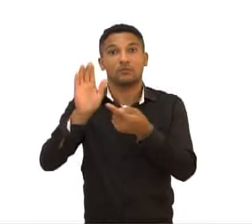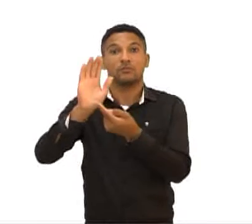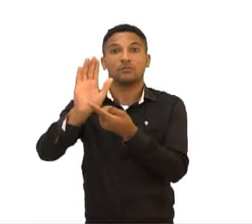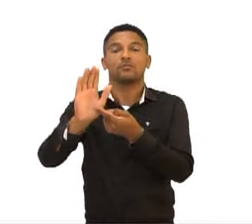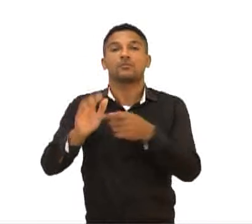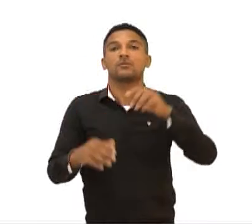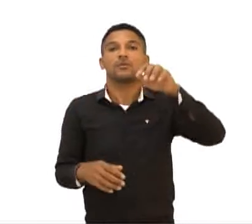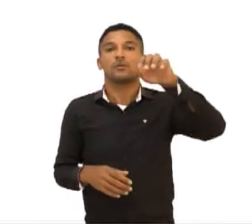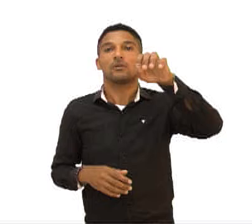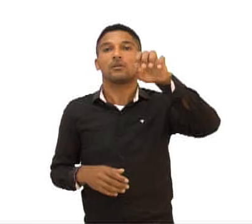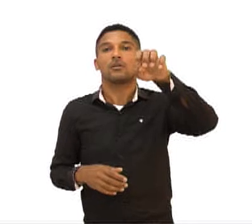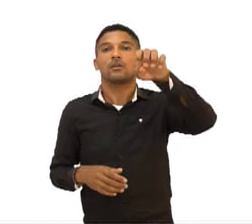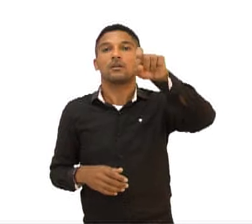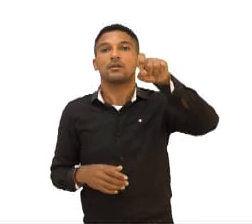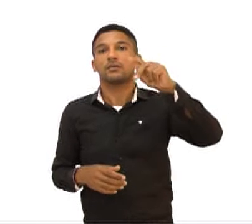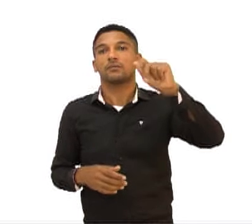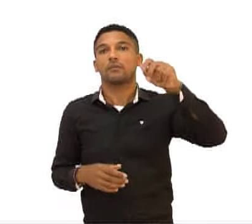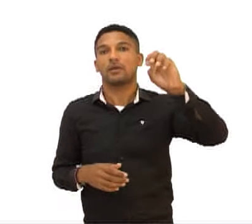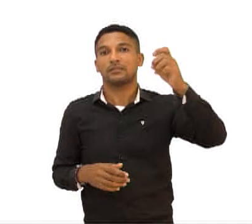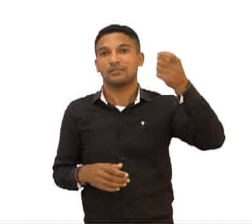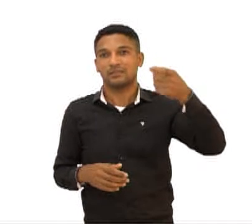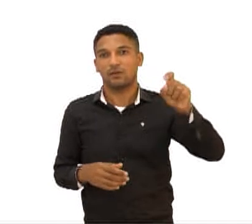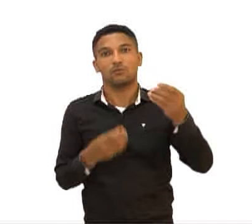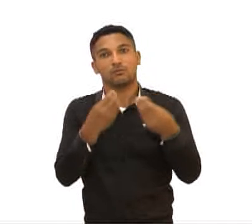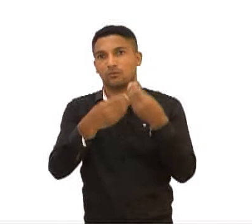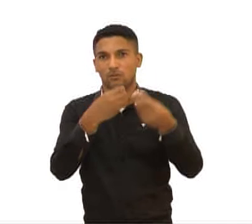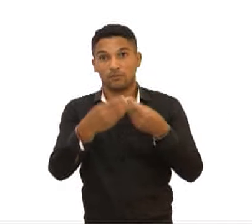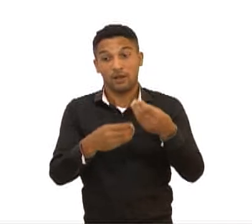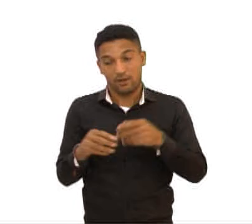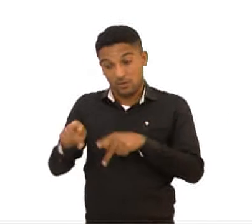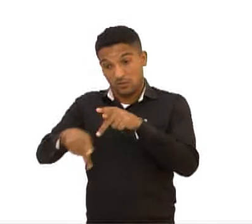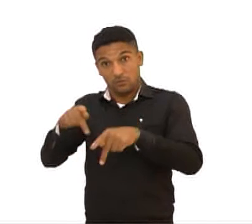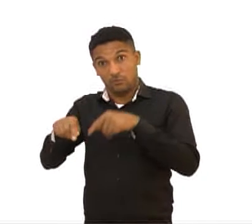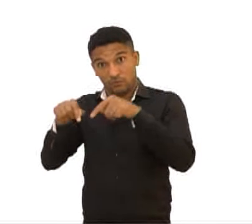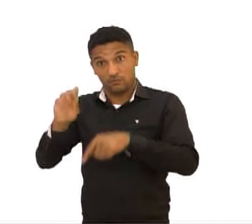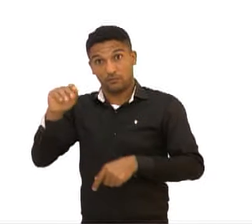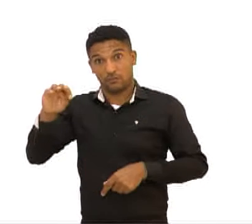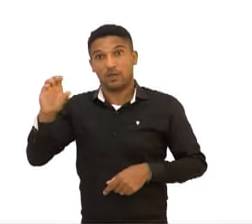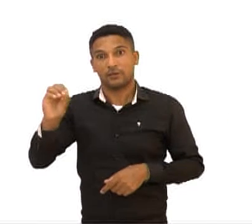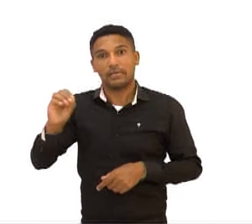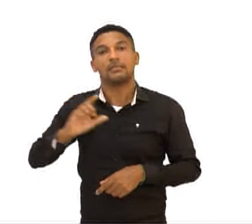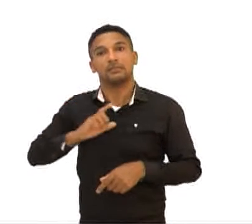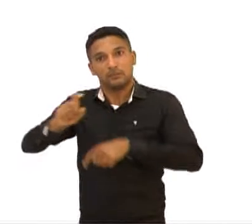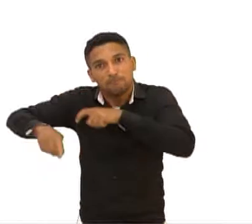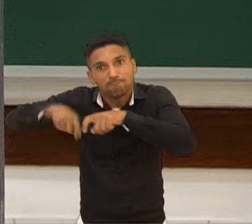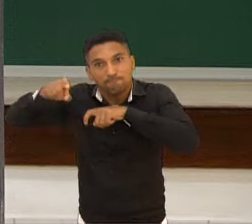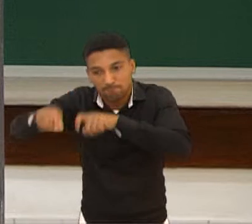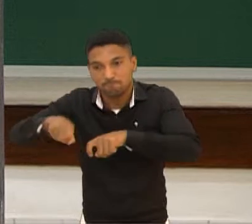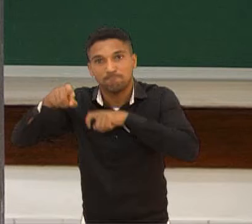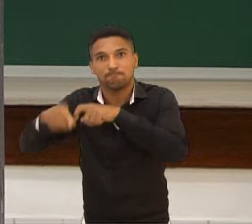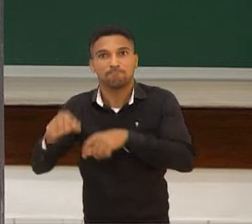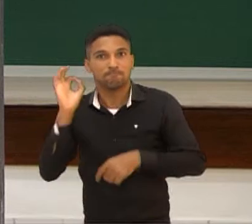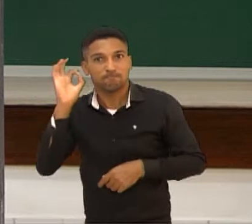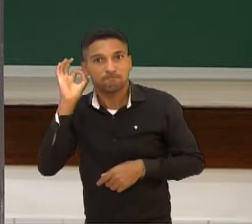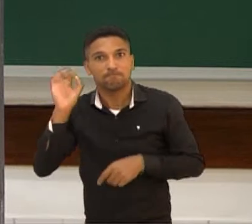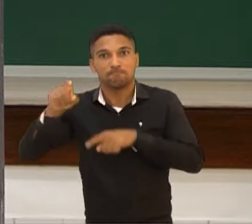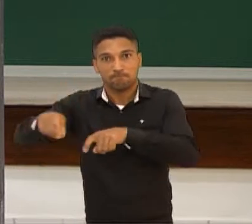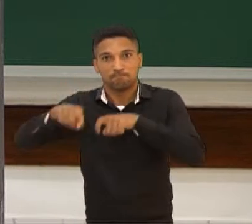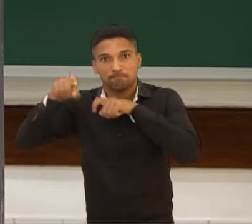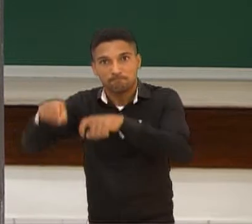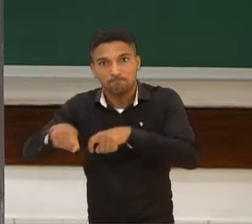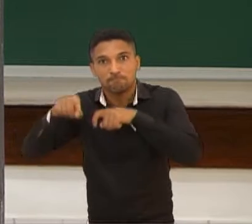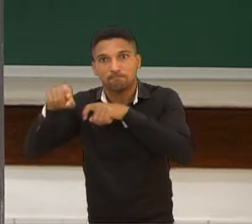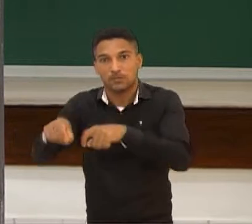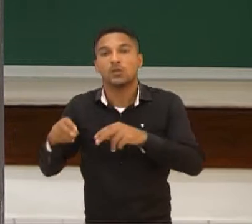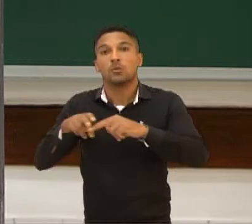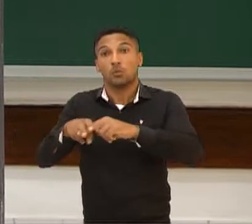como eles eram muito bons agricultores, a população deles cresceu, eles tiveram uma densidade